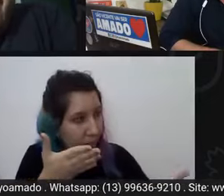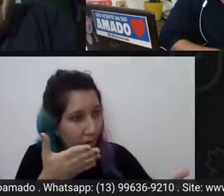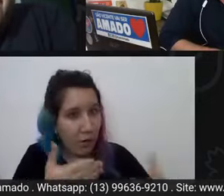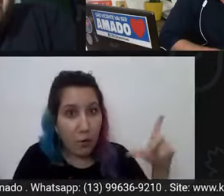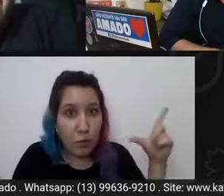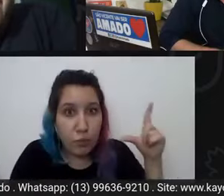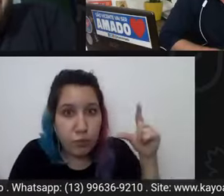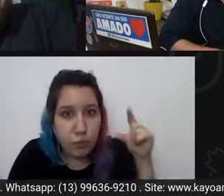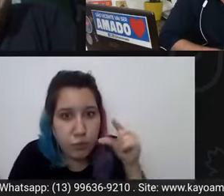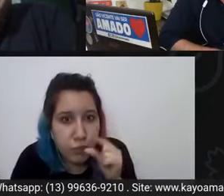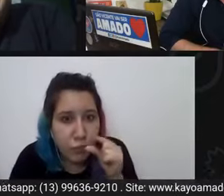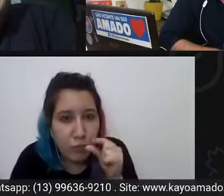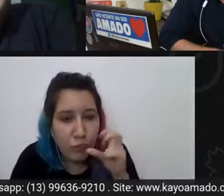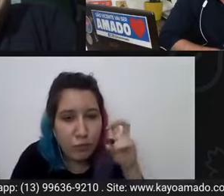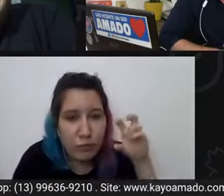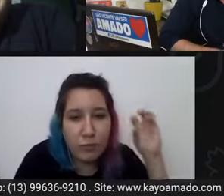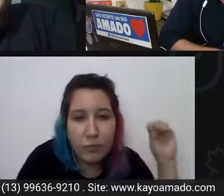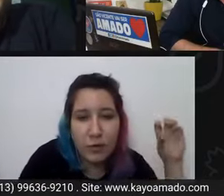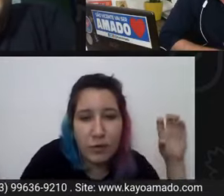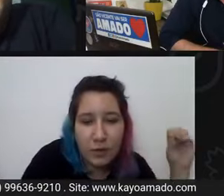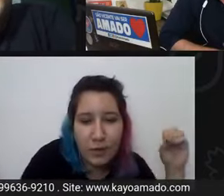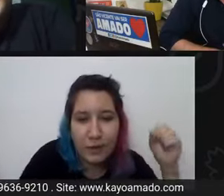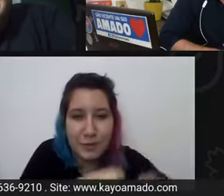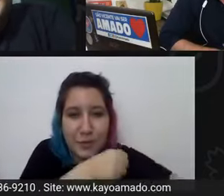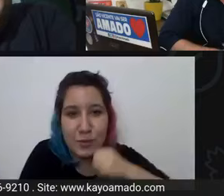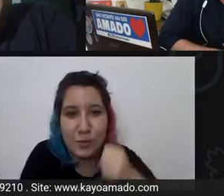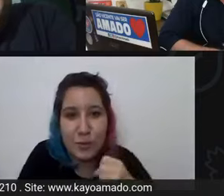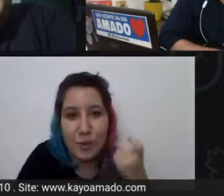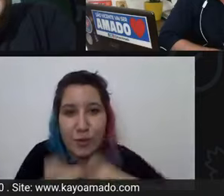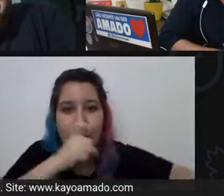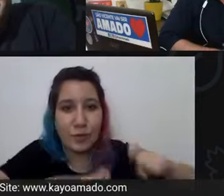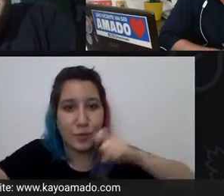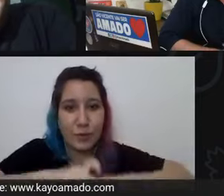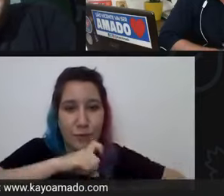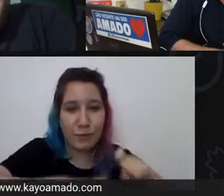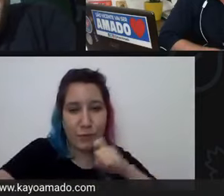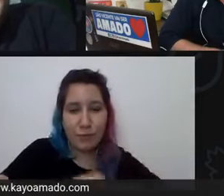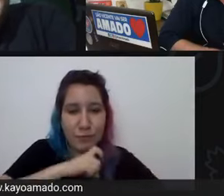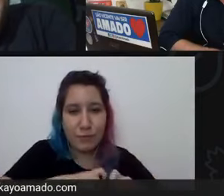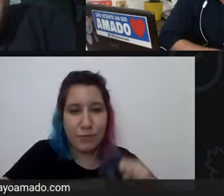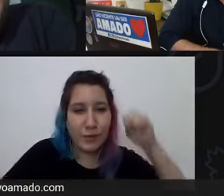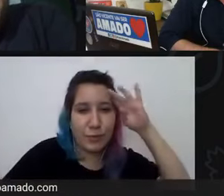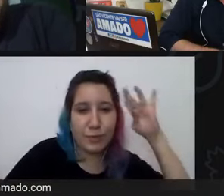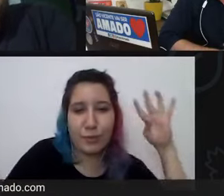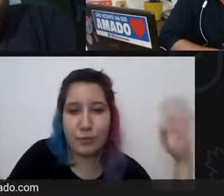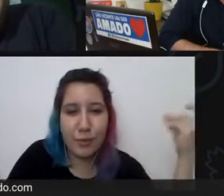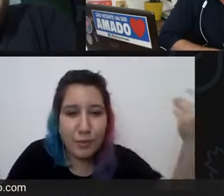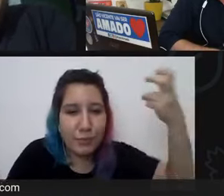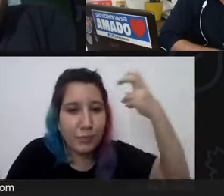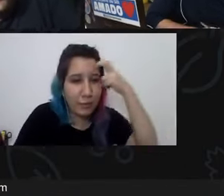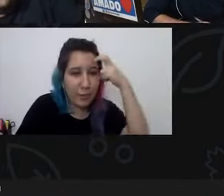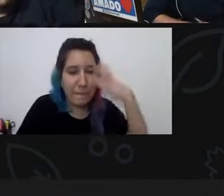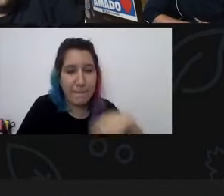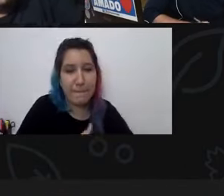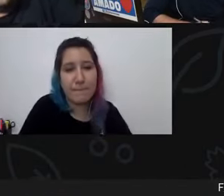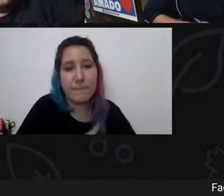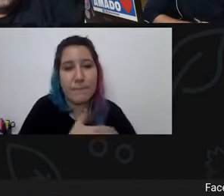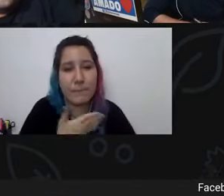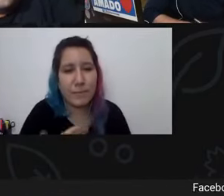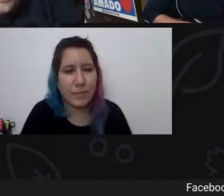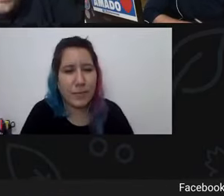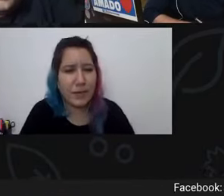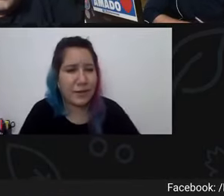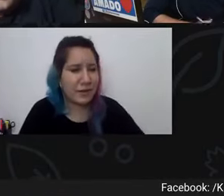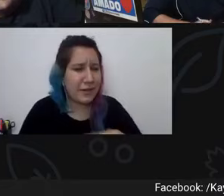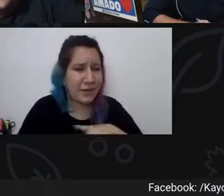gente falar de 500 anos de desenvolvimento histórico, cultural da cidade, mas muito mais do que nós falamos, tem muitas